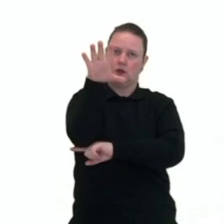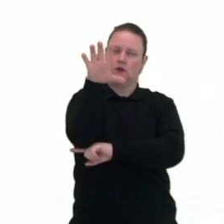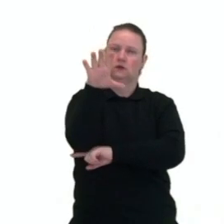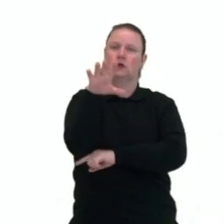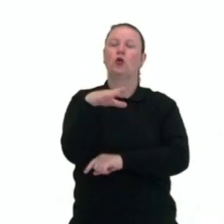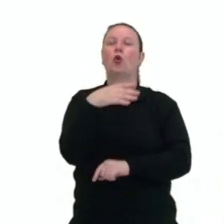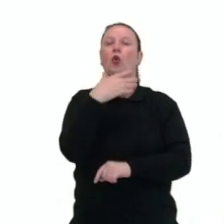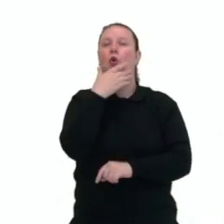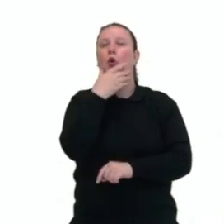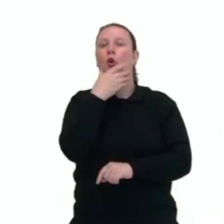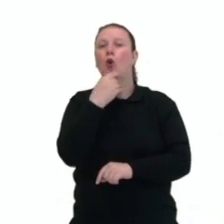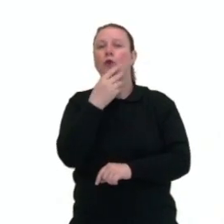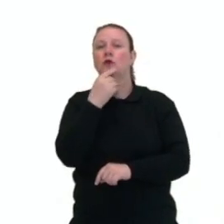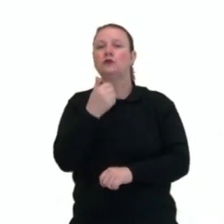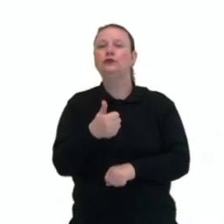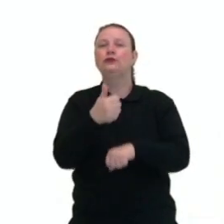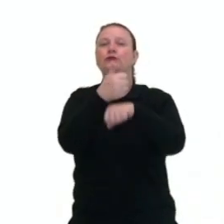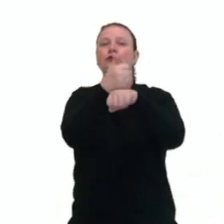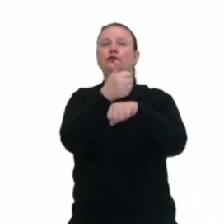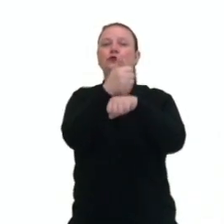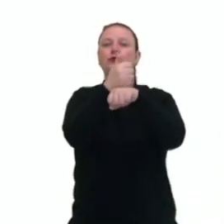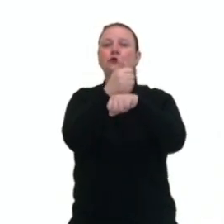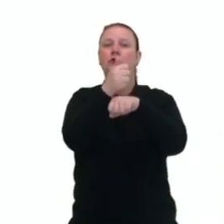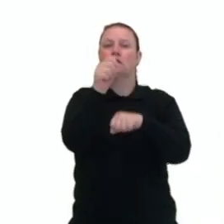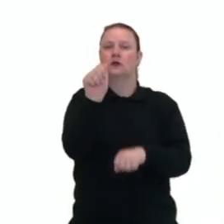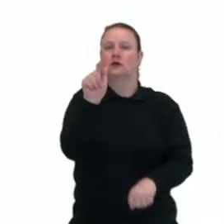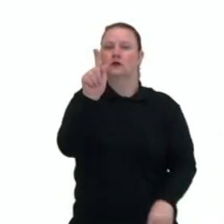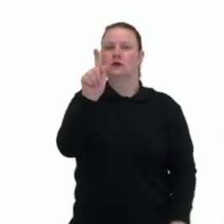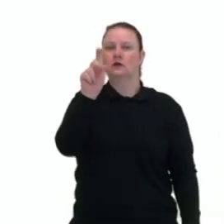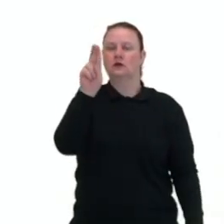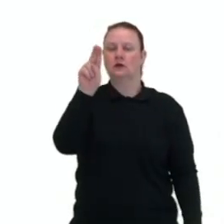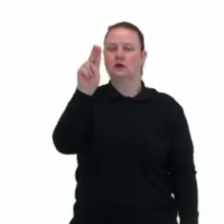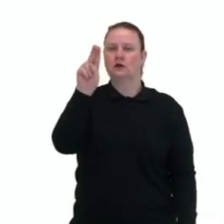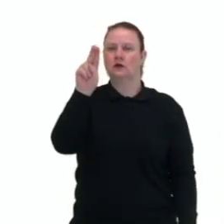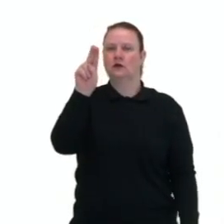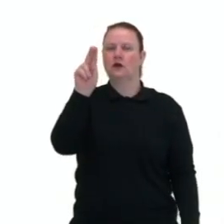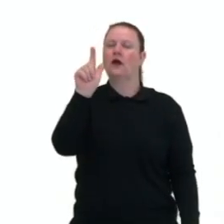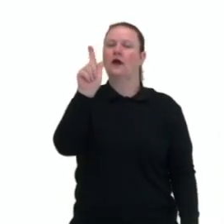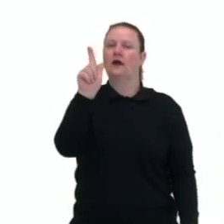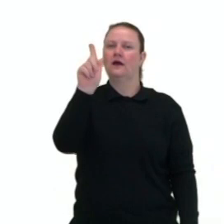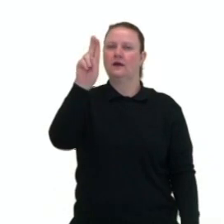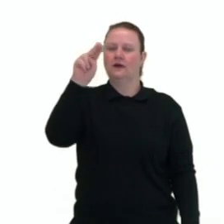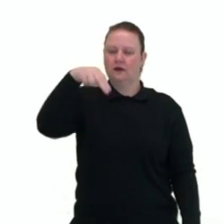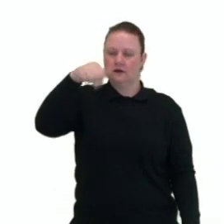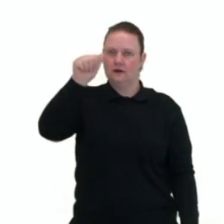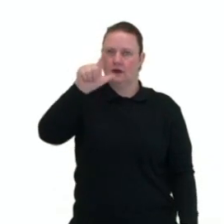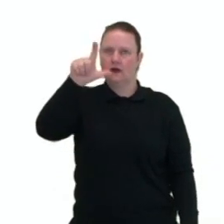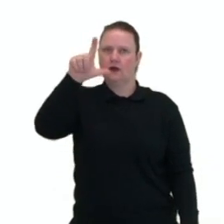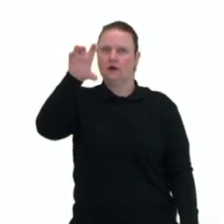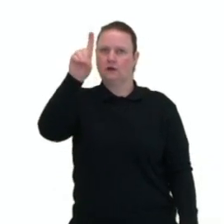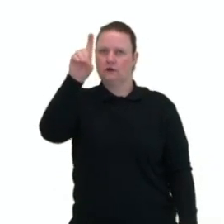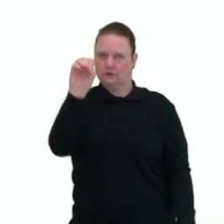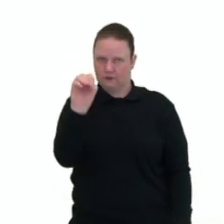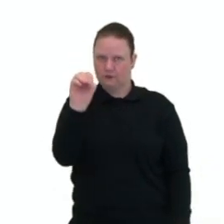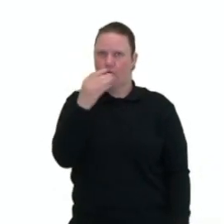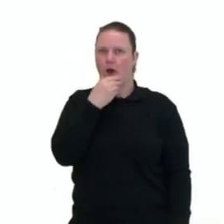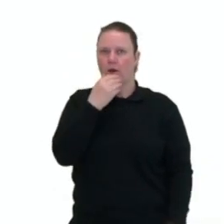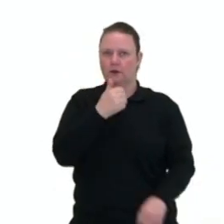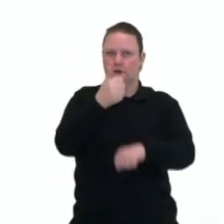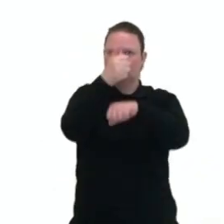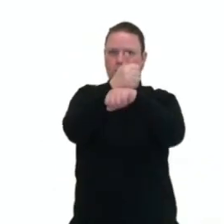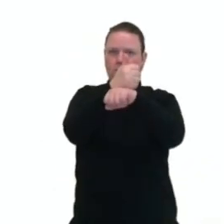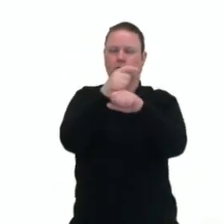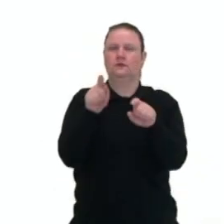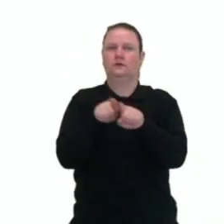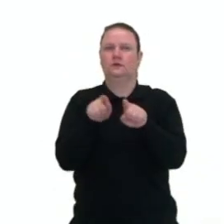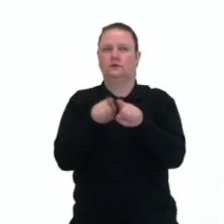diretor. Ela foi construída seguindo as dimensões oficiais de uma quadra de basquete. De acordo